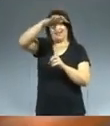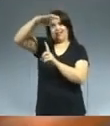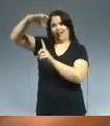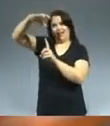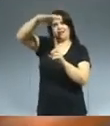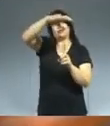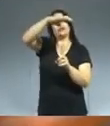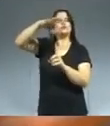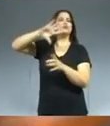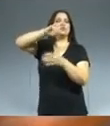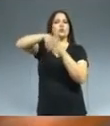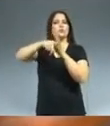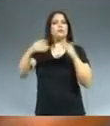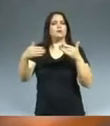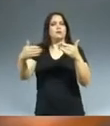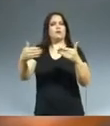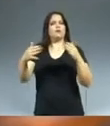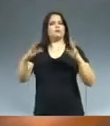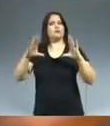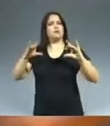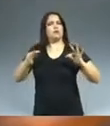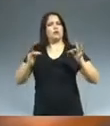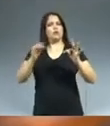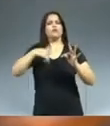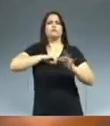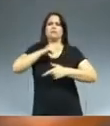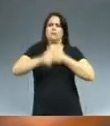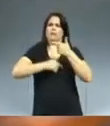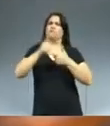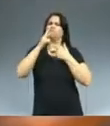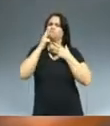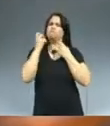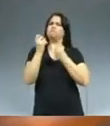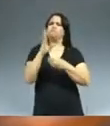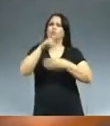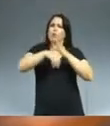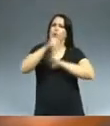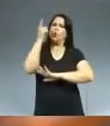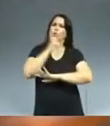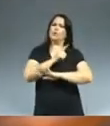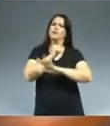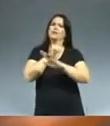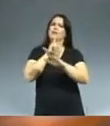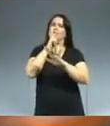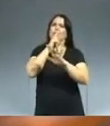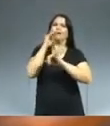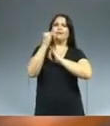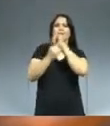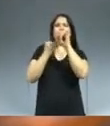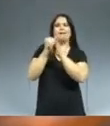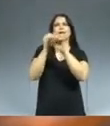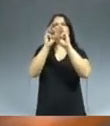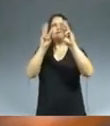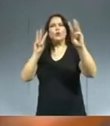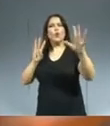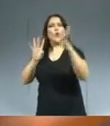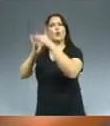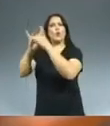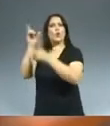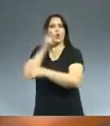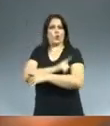e o ministério da Ciência e Tecnologia Tem trabalhado forte para que a gente possa levar essa coisa Natividade é para o norte do